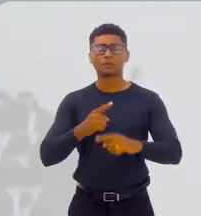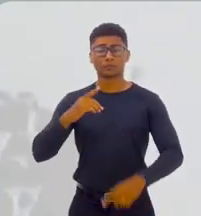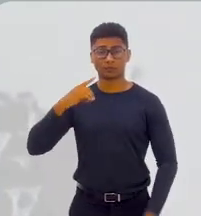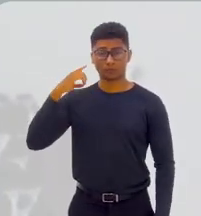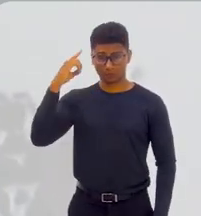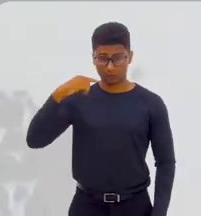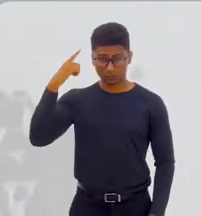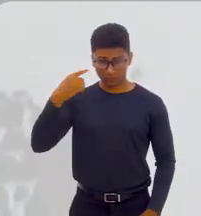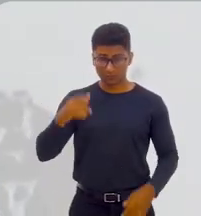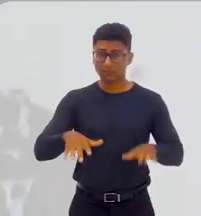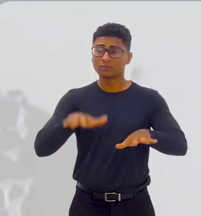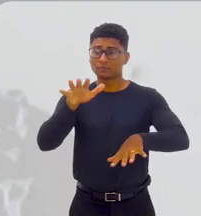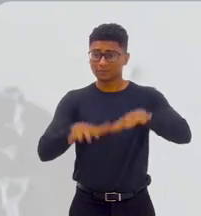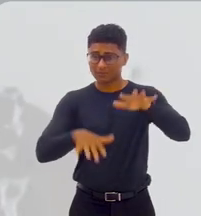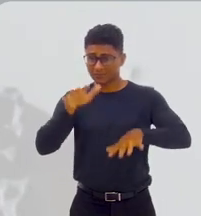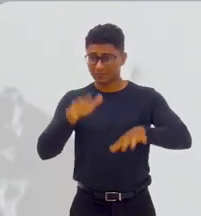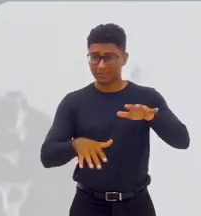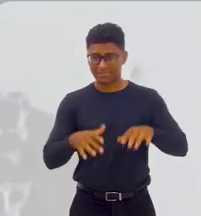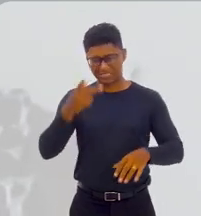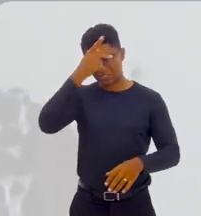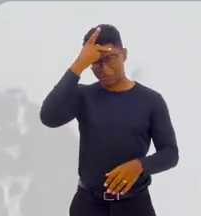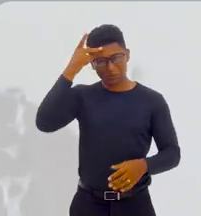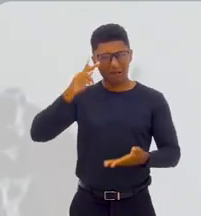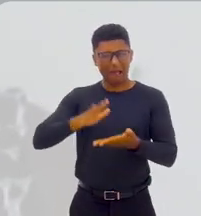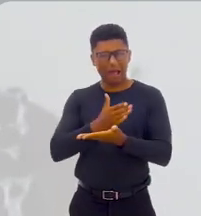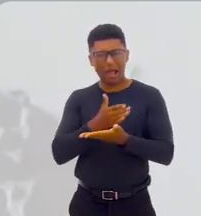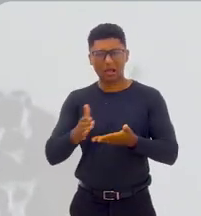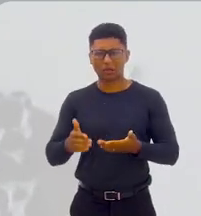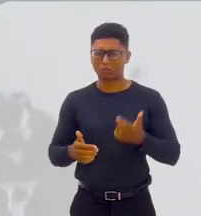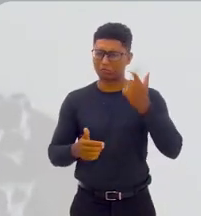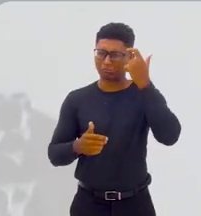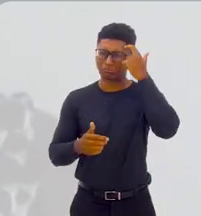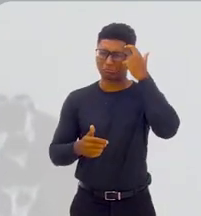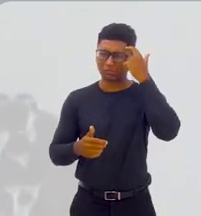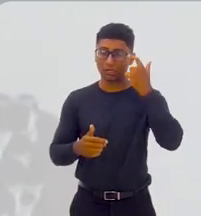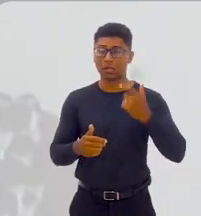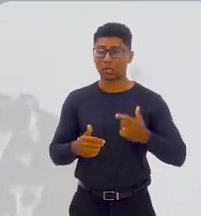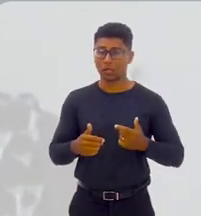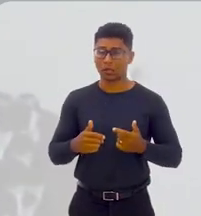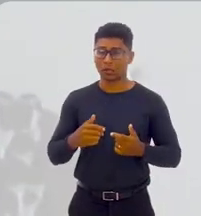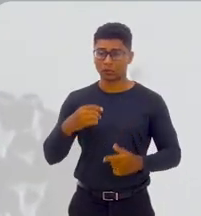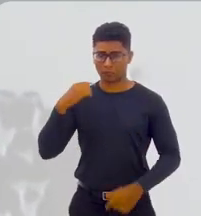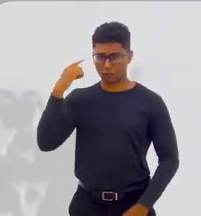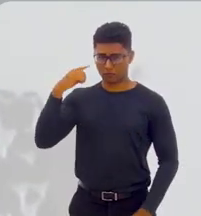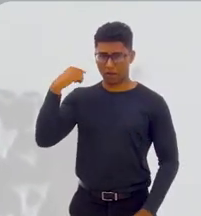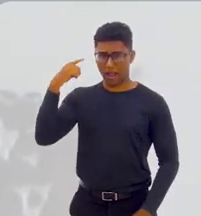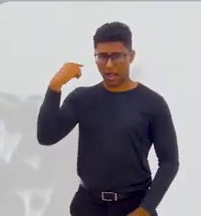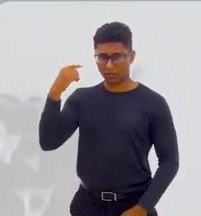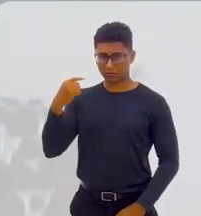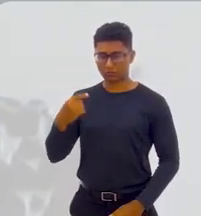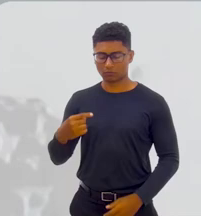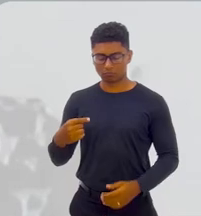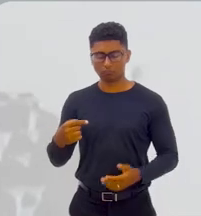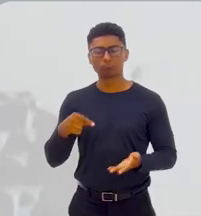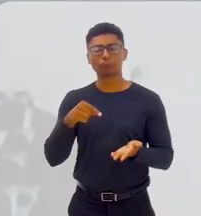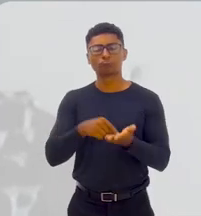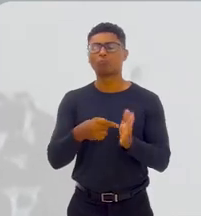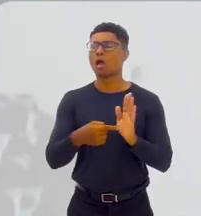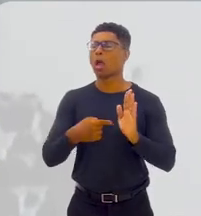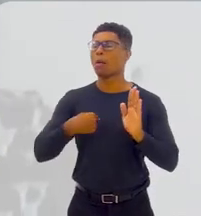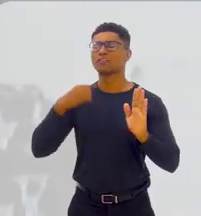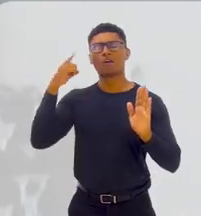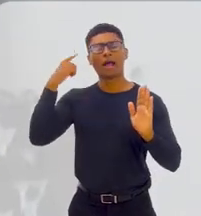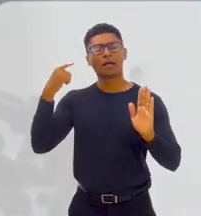porque a advocacia muitas das vezes é achincalhada, né? Existem pessoas que, por trás de uma carteira de advogado, não são pessoas boas, não são